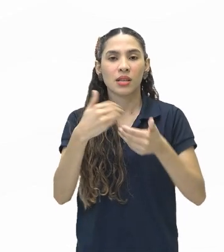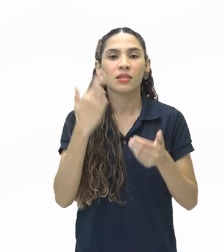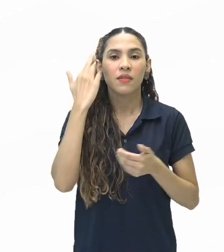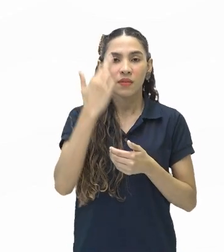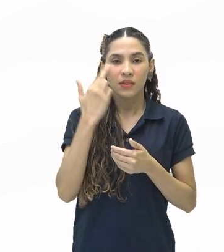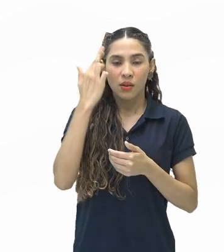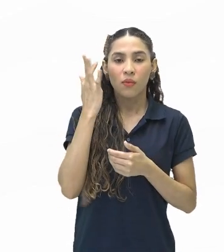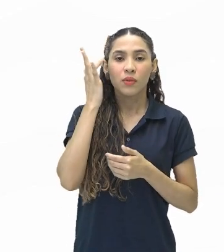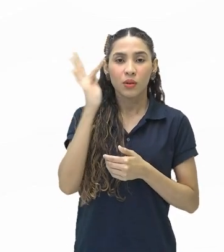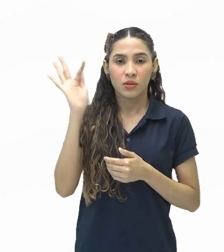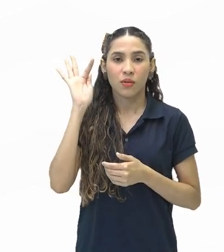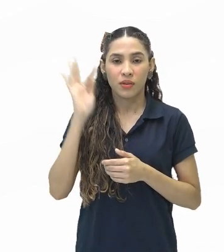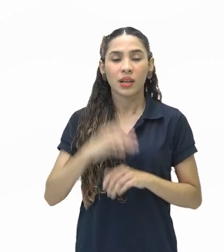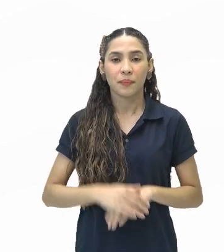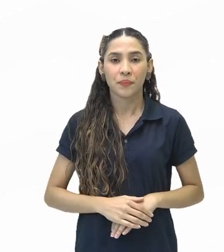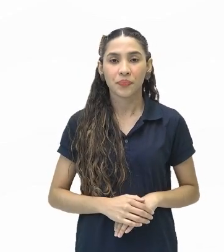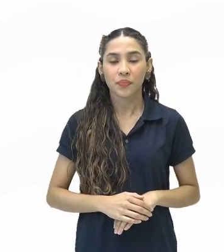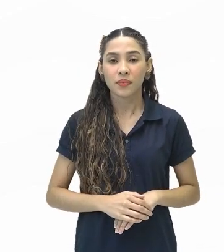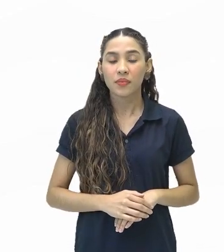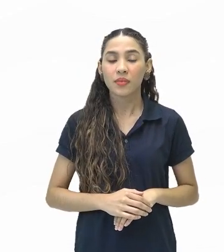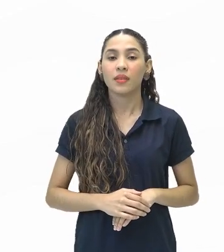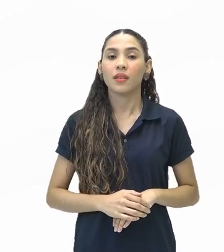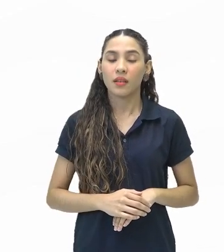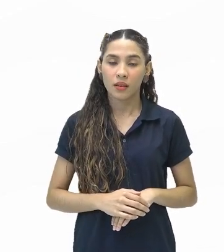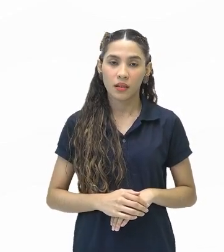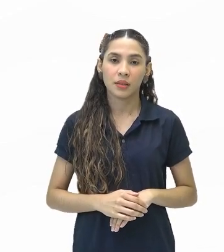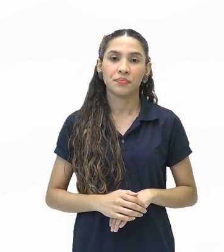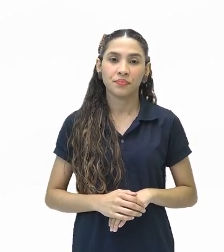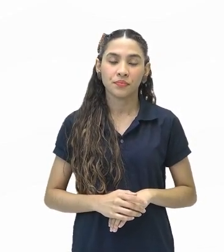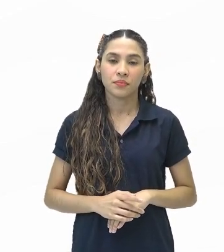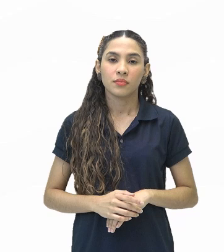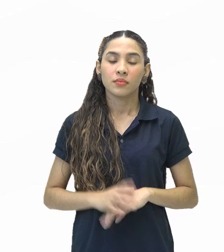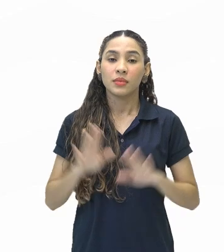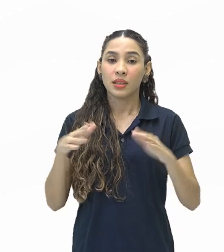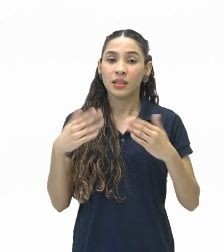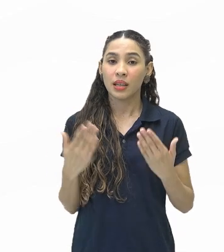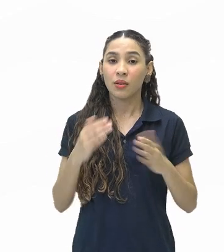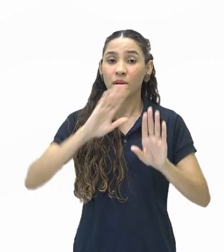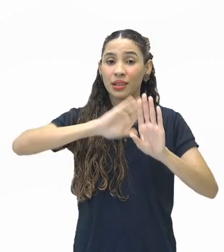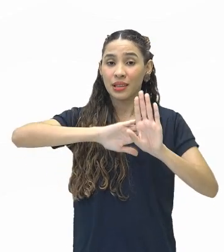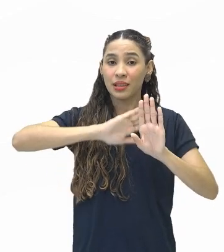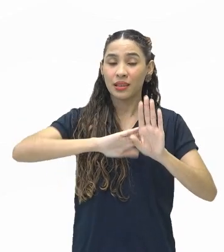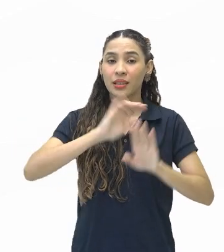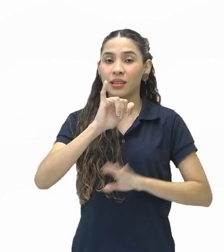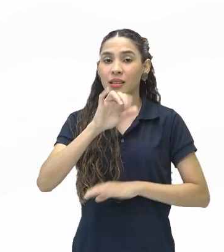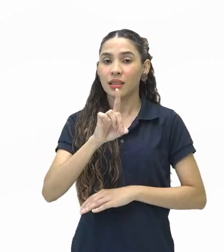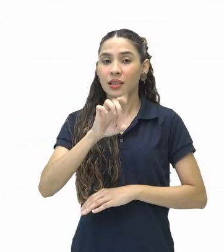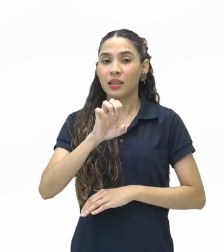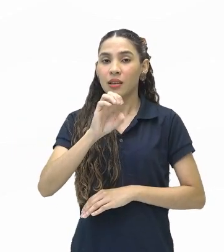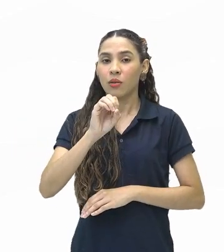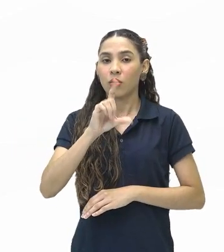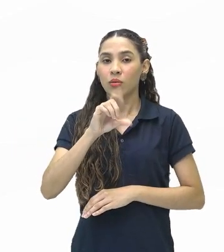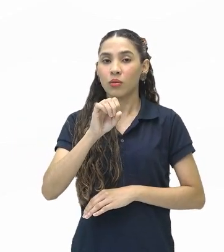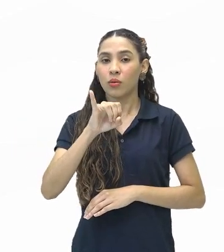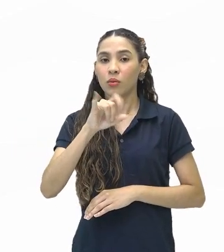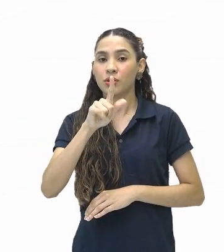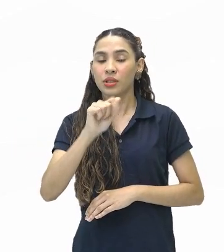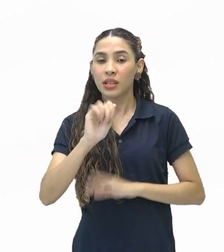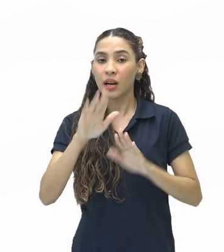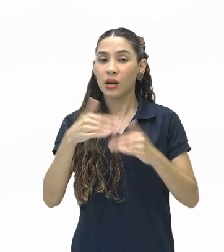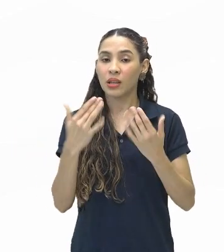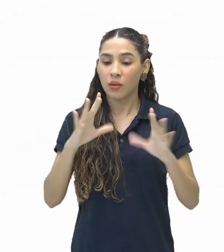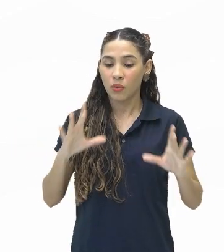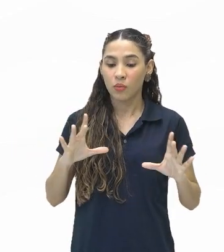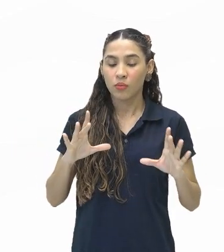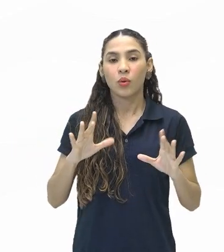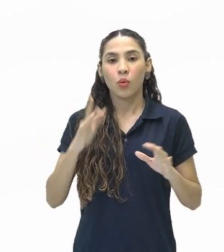reflexão filosófica, né, que, através da ideologia, né, o homem, então, ele se aliena